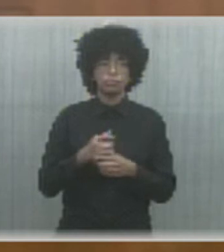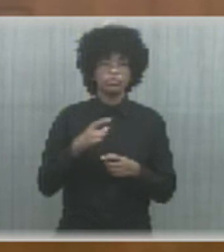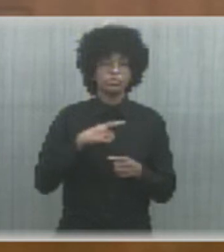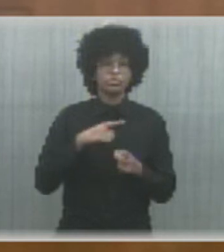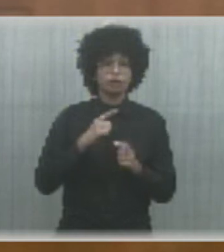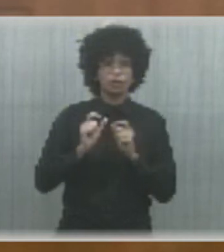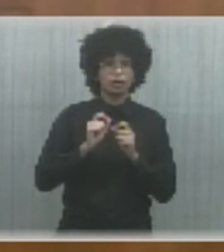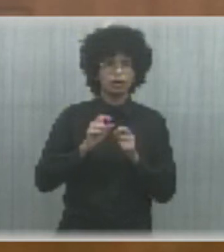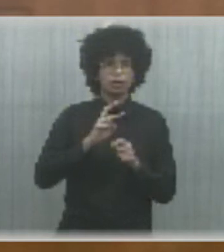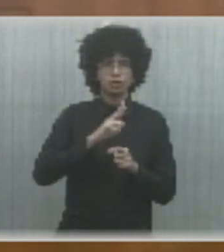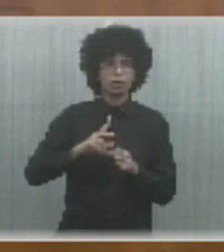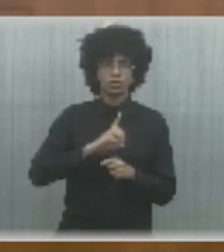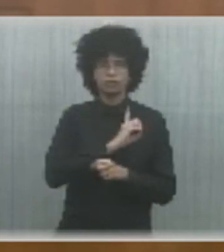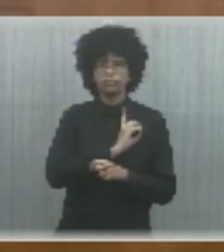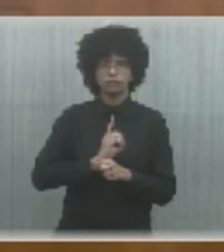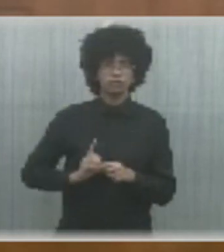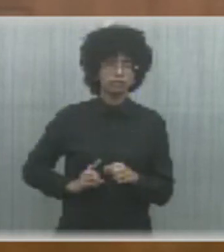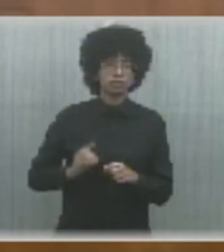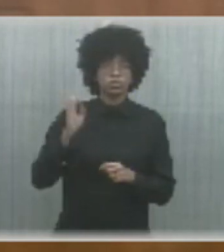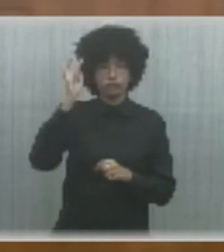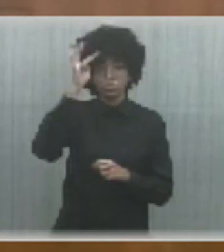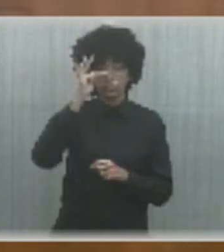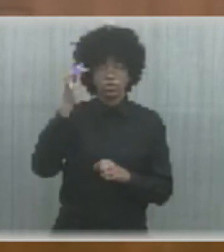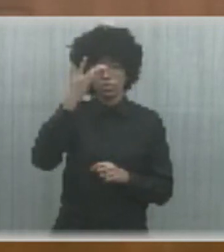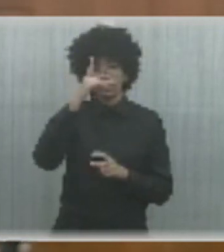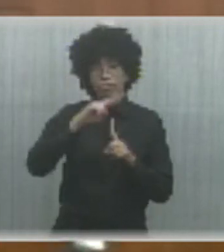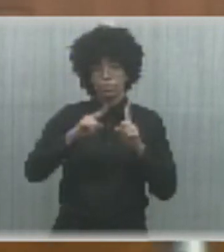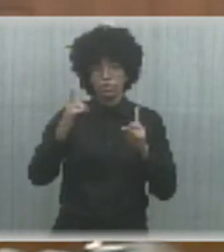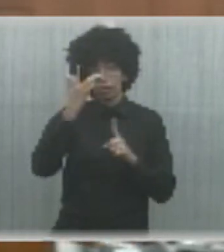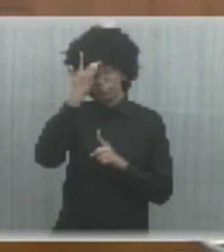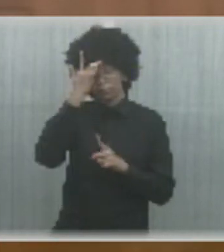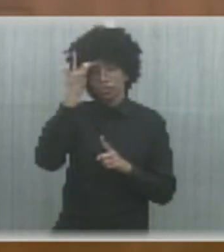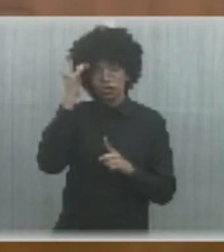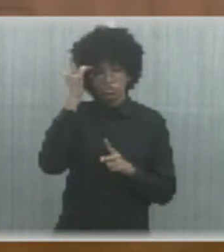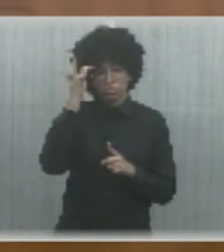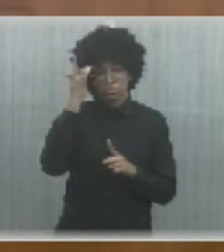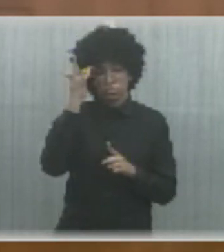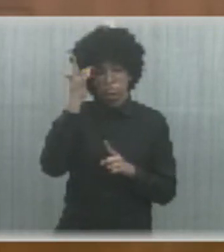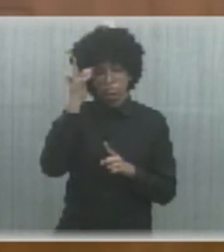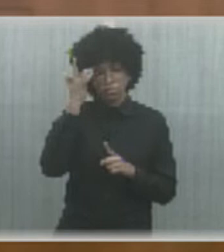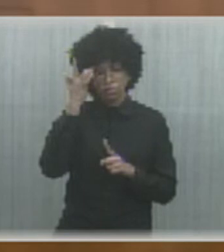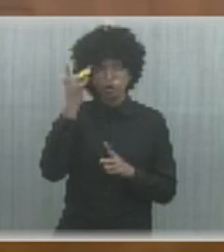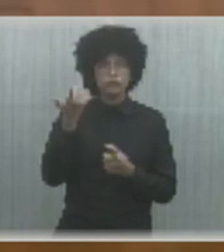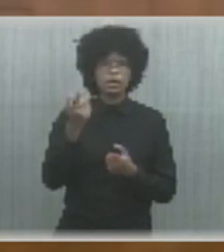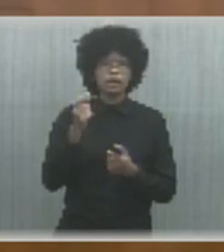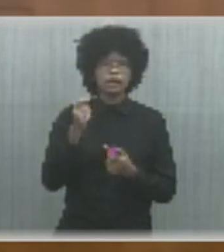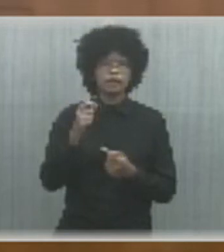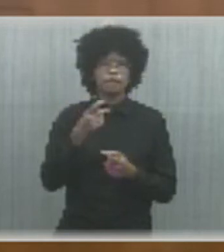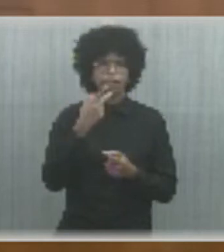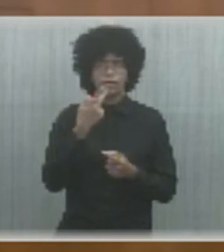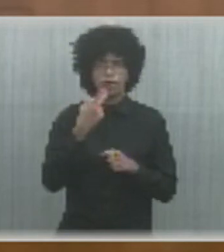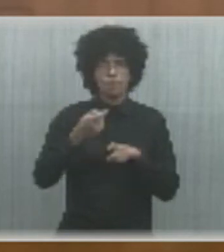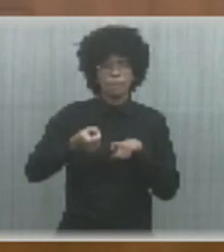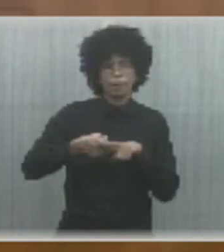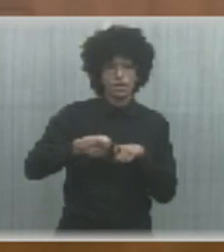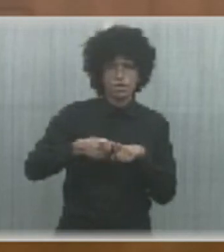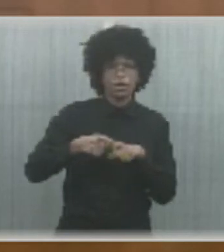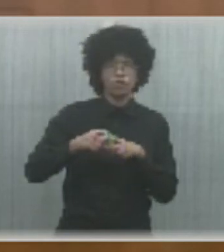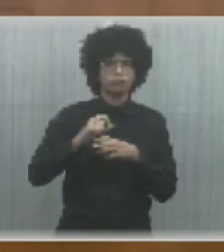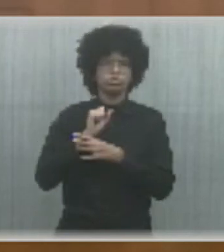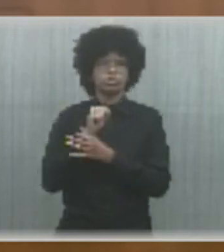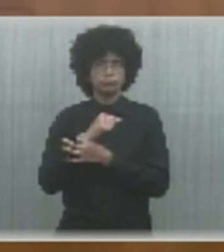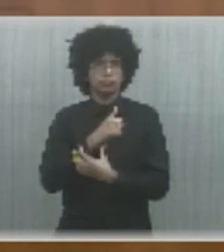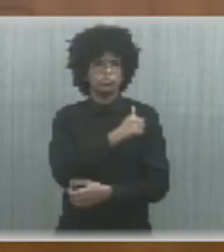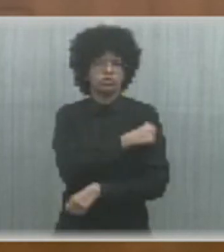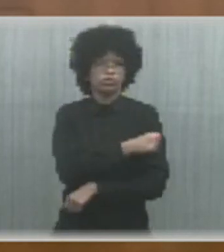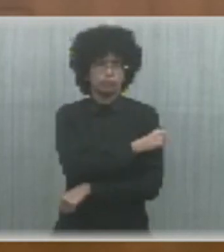deturpação, não da deputada Tereza, mas de pessoas que passam a ideia de que o médico, o fisioterapeuta, o enfermeiro, de